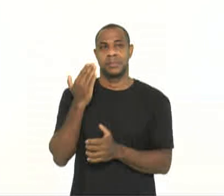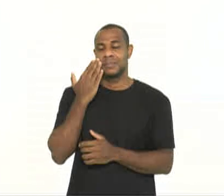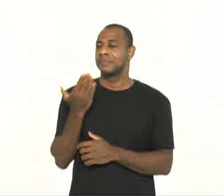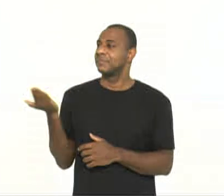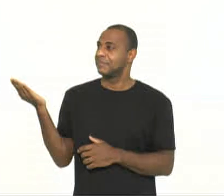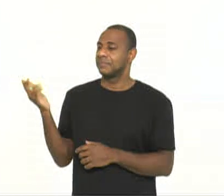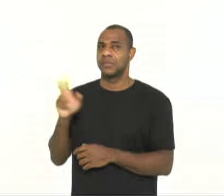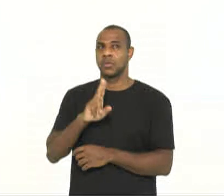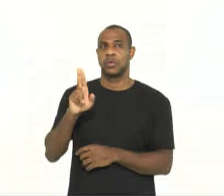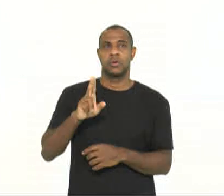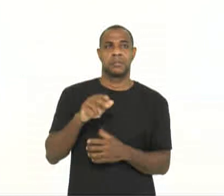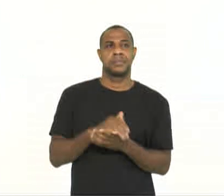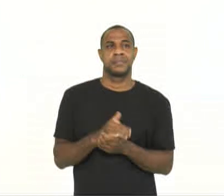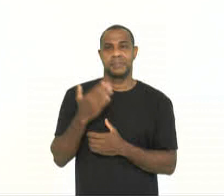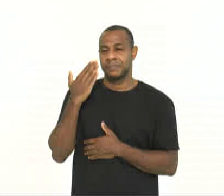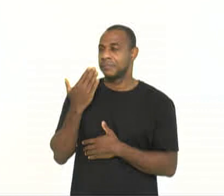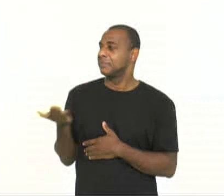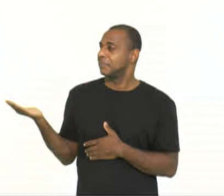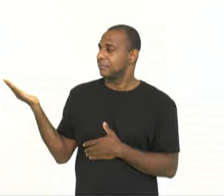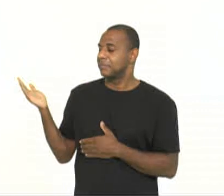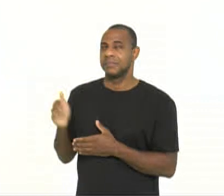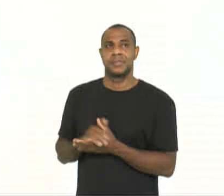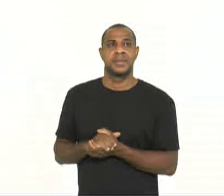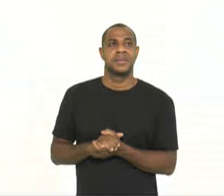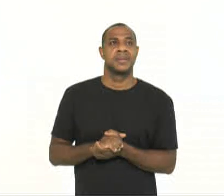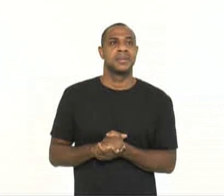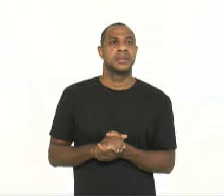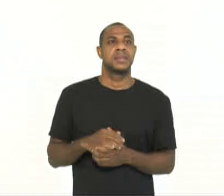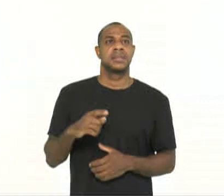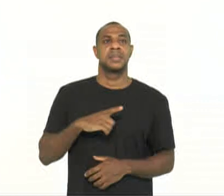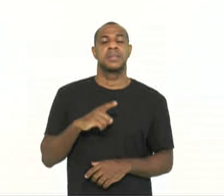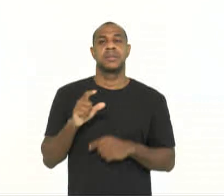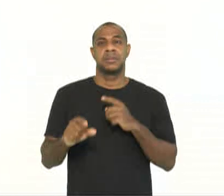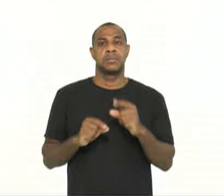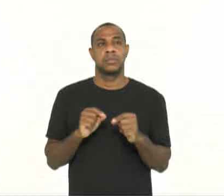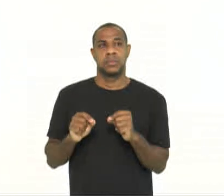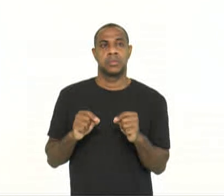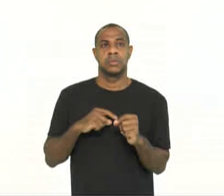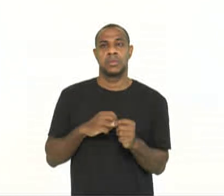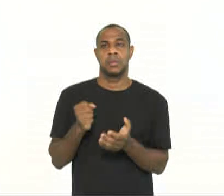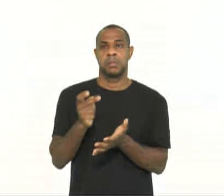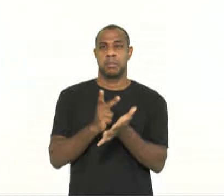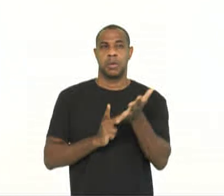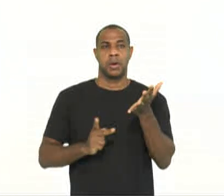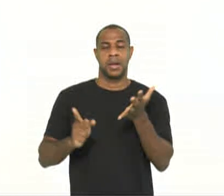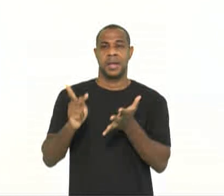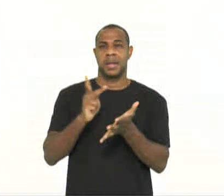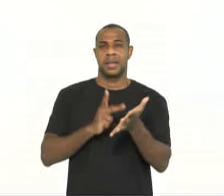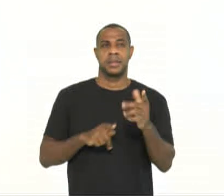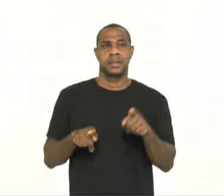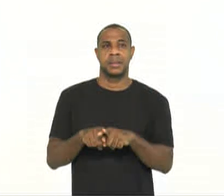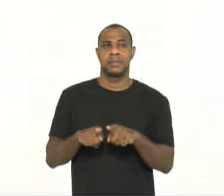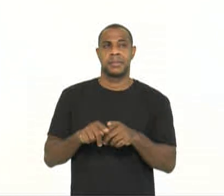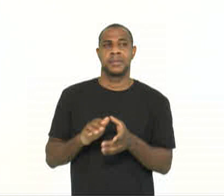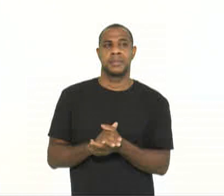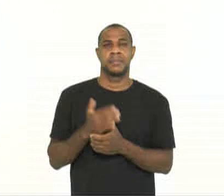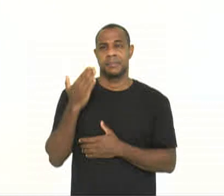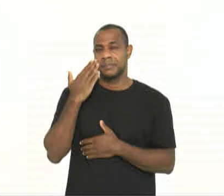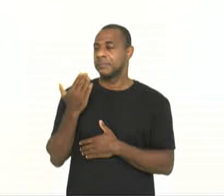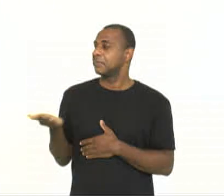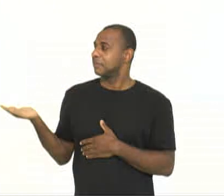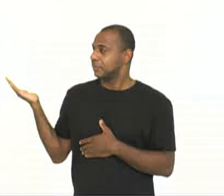Duprá, maestro de música clássica. Nós temos Torquato Neto, poeta concretista, e nós temos José Carlos Capinã,